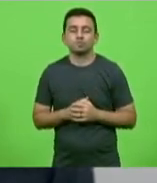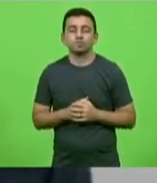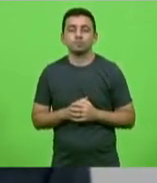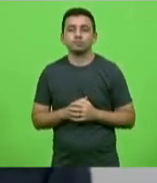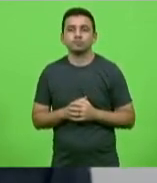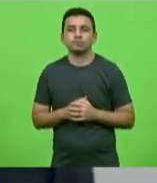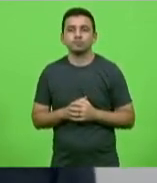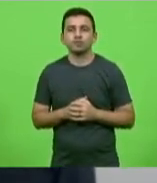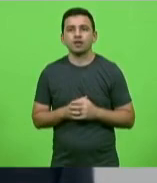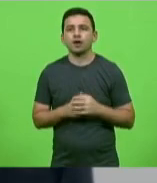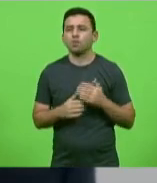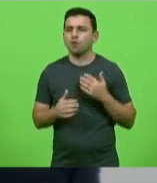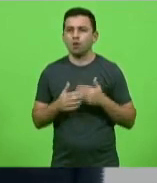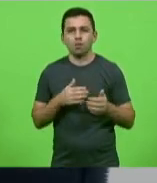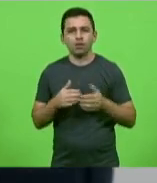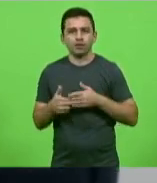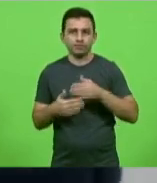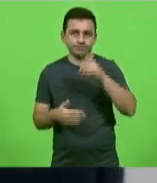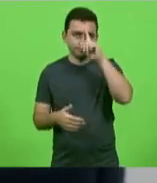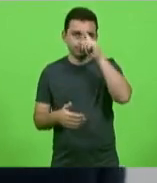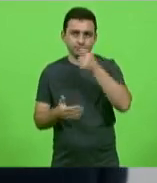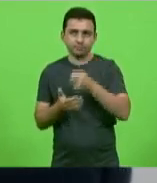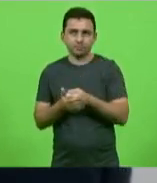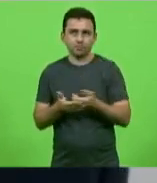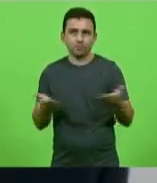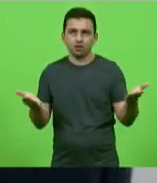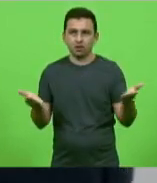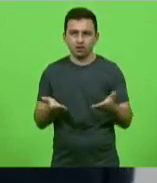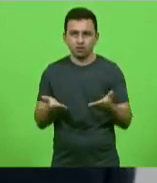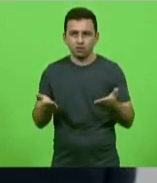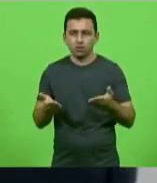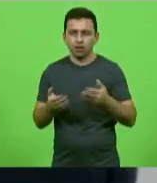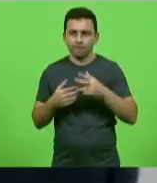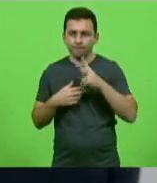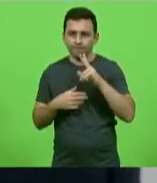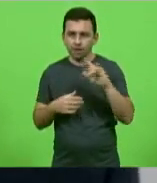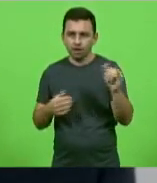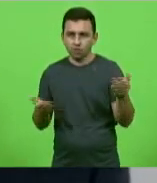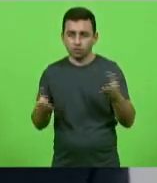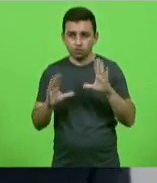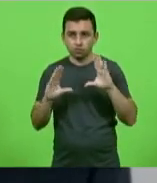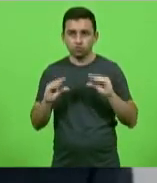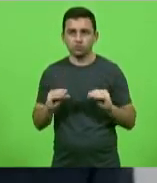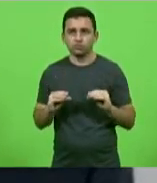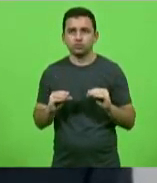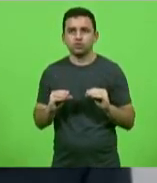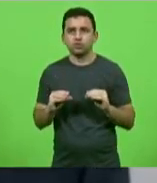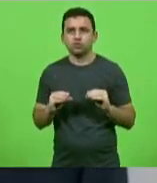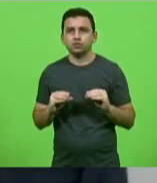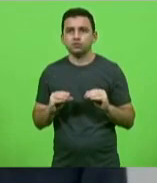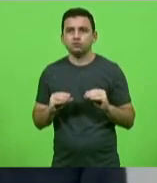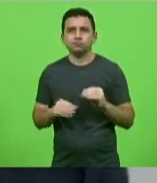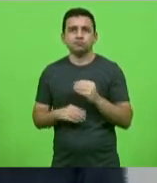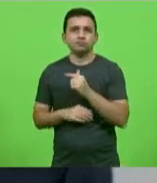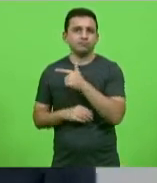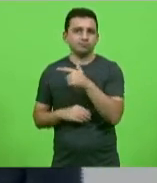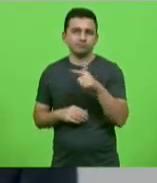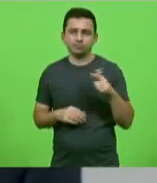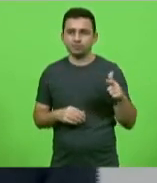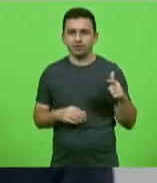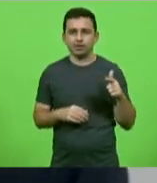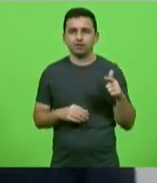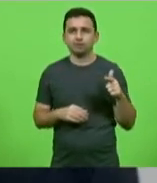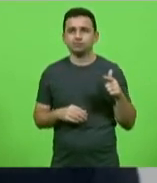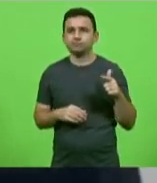Portanto, qualquer decisão que vier ser sufragada nesta noite, não há que se trazer a